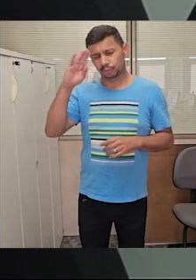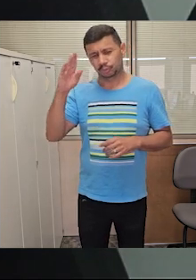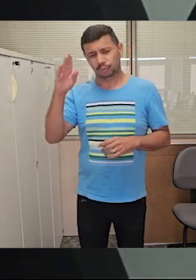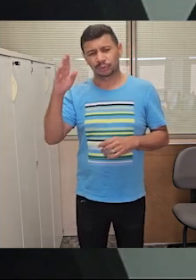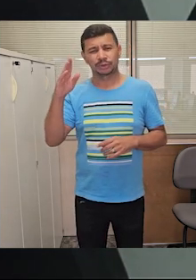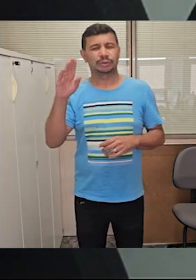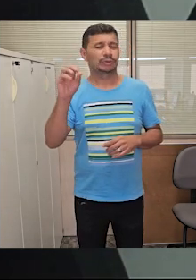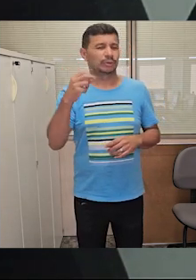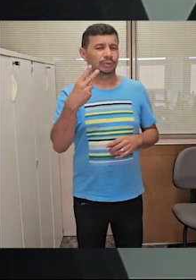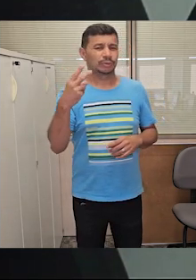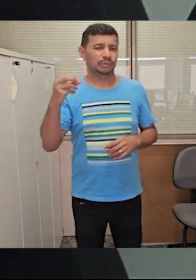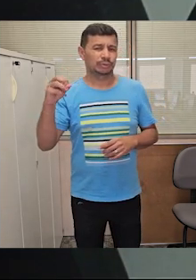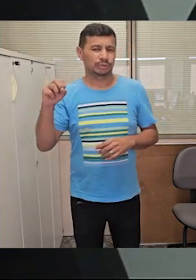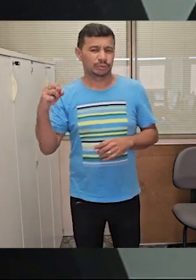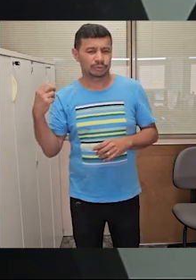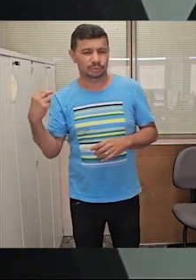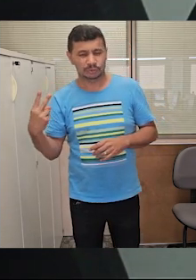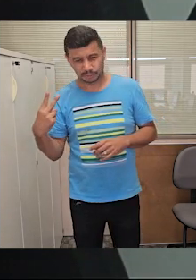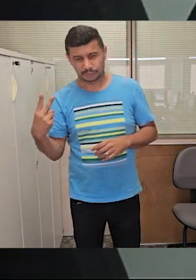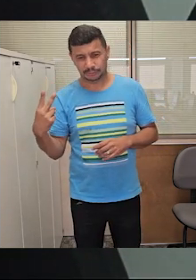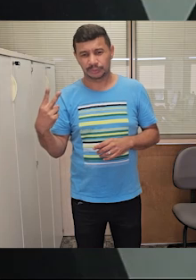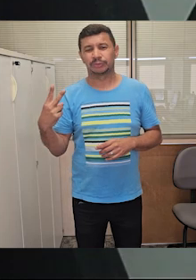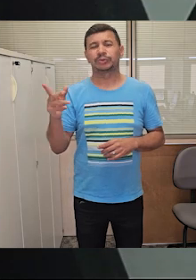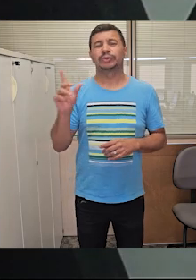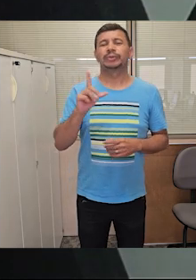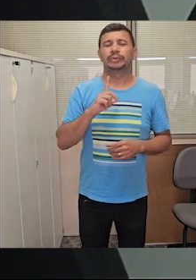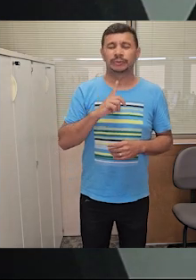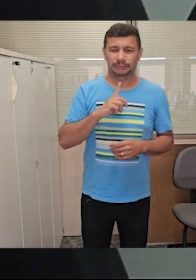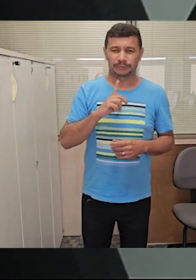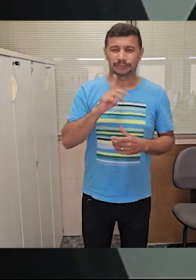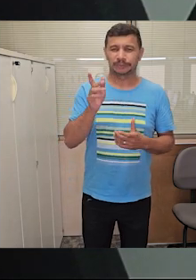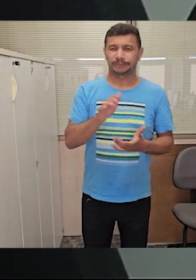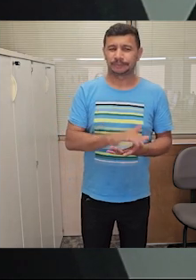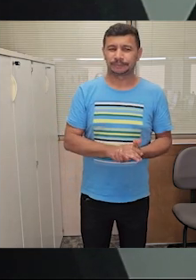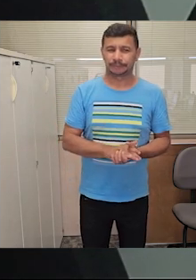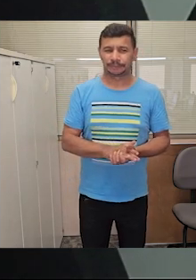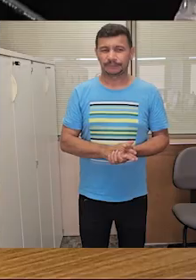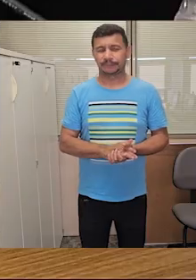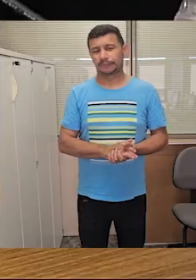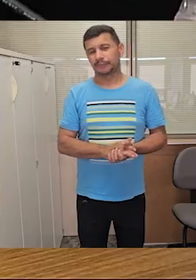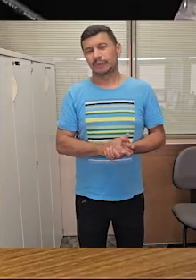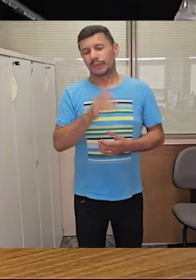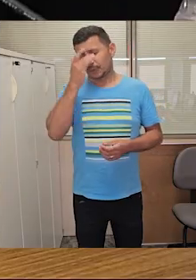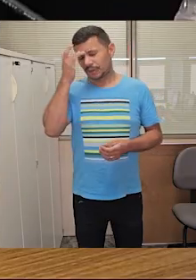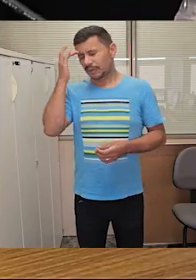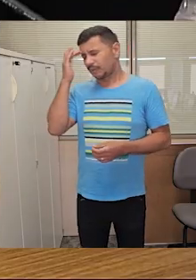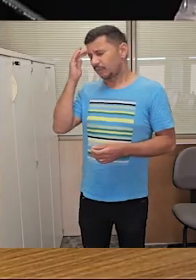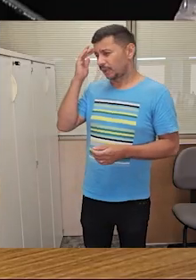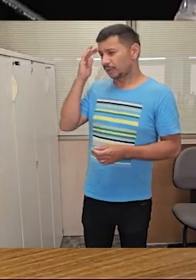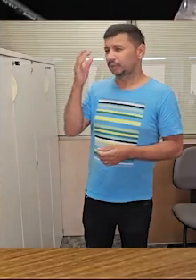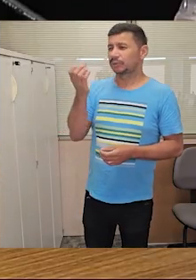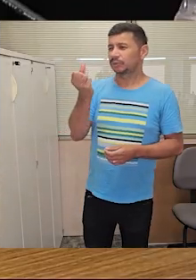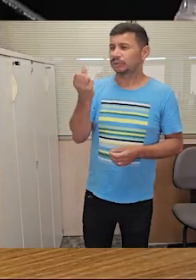sido concretizado o golpe que tentaram em 2022. E pessoas que